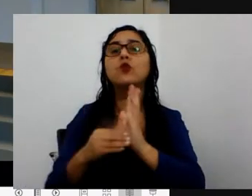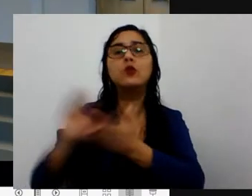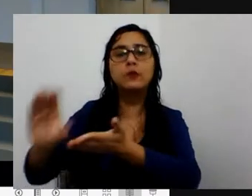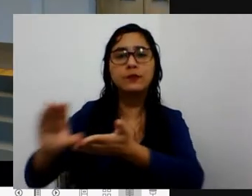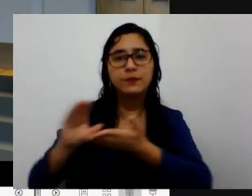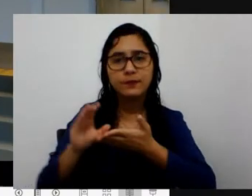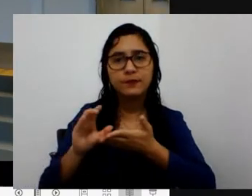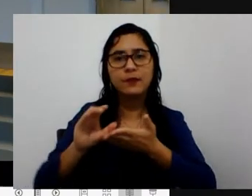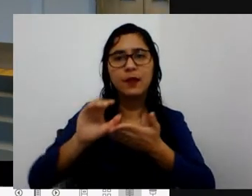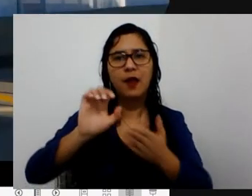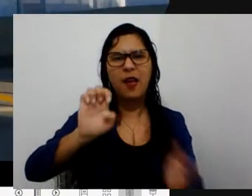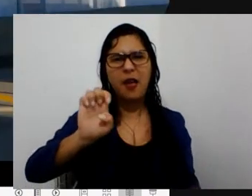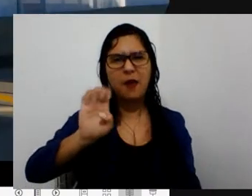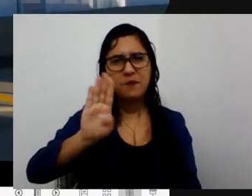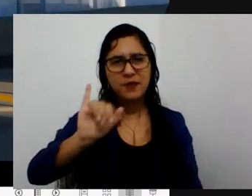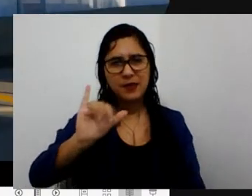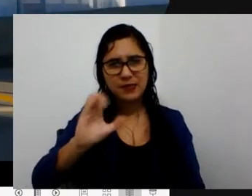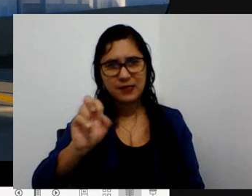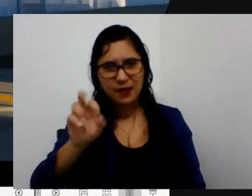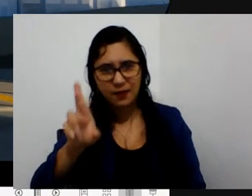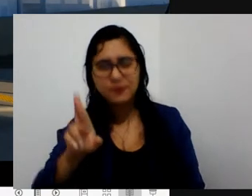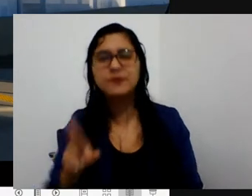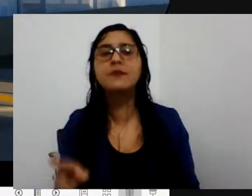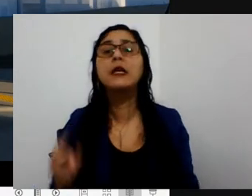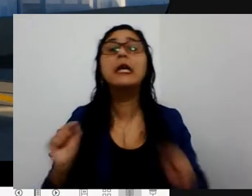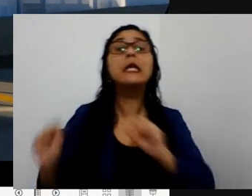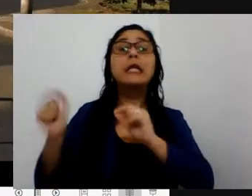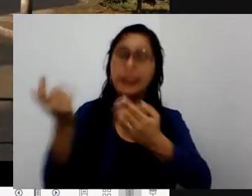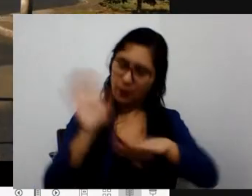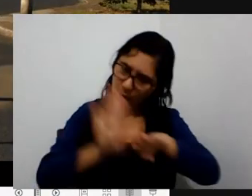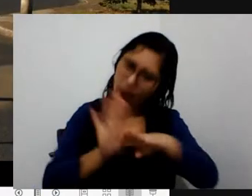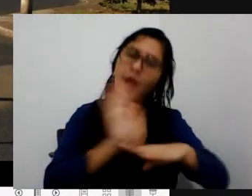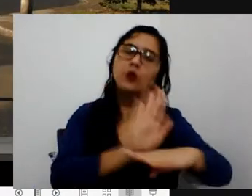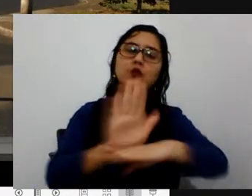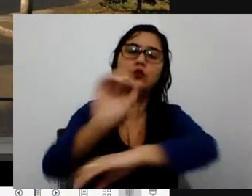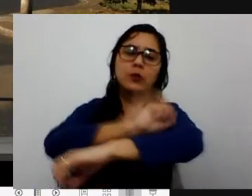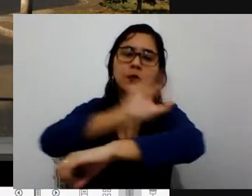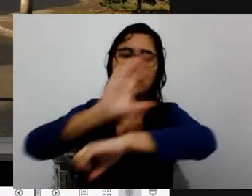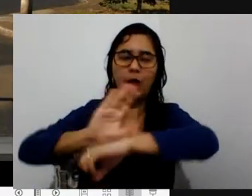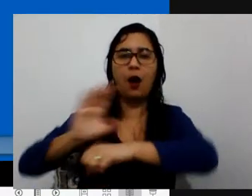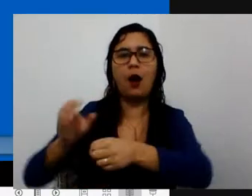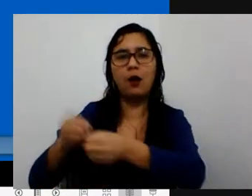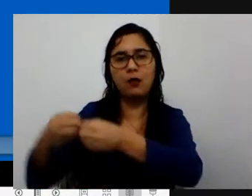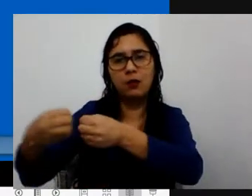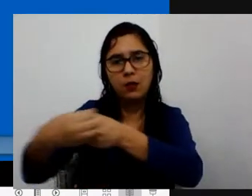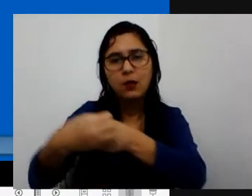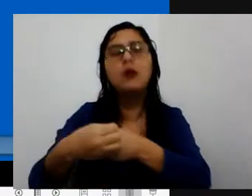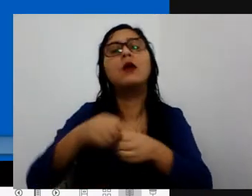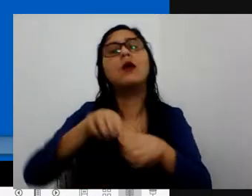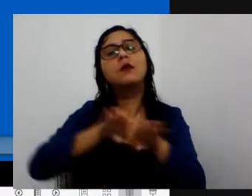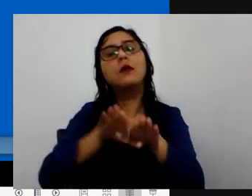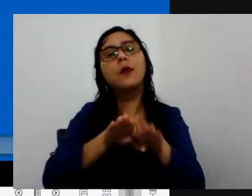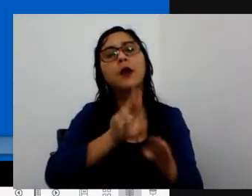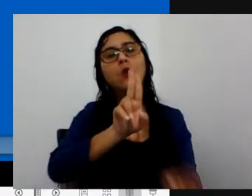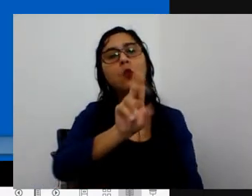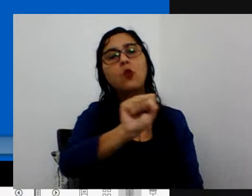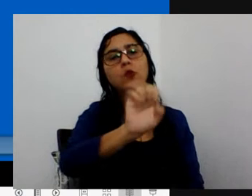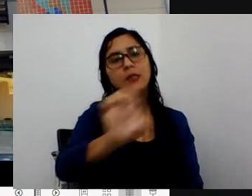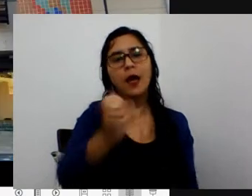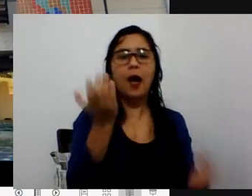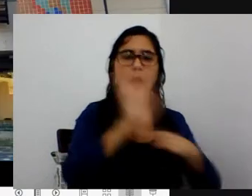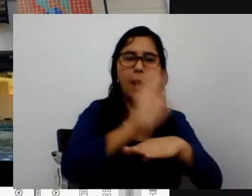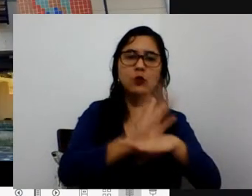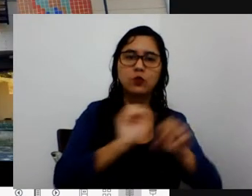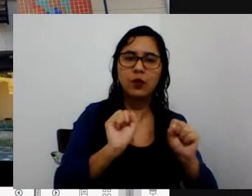EBSER. E que está ajudando muito São Carlos e região. E também a USE está ajudando no enfrentamento à